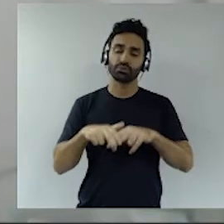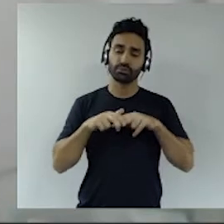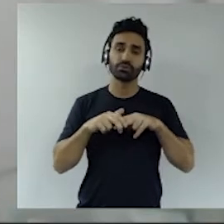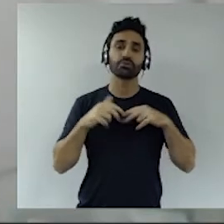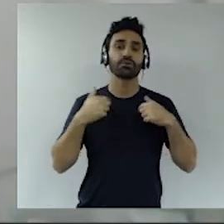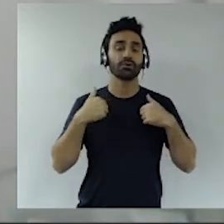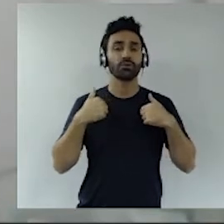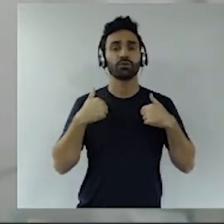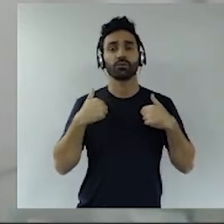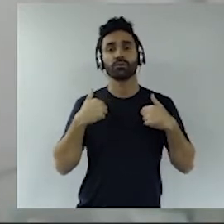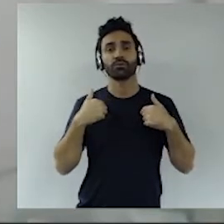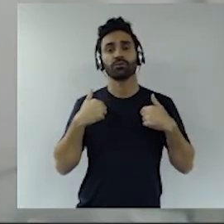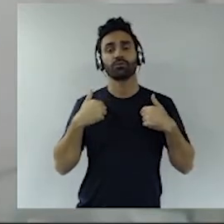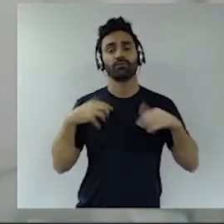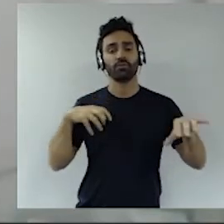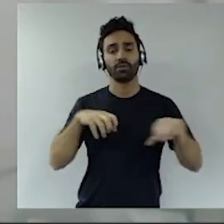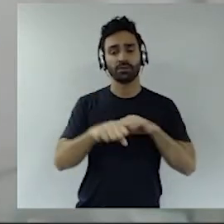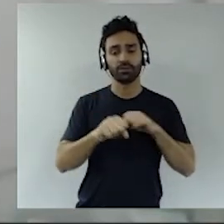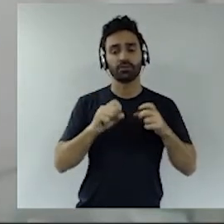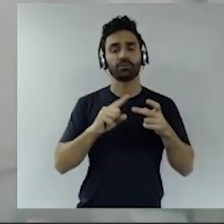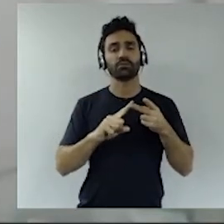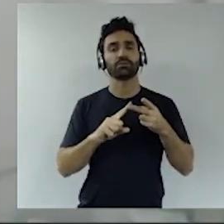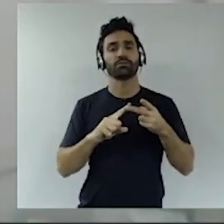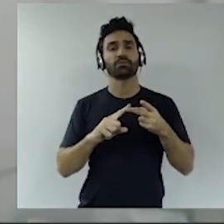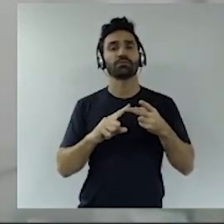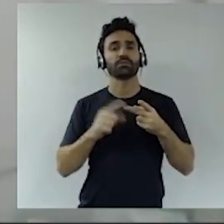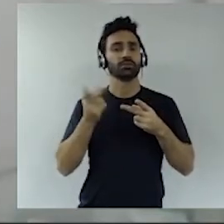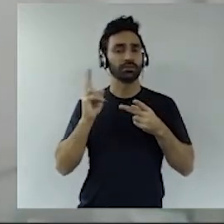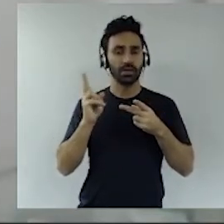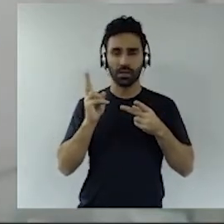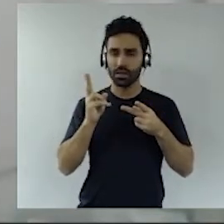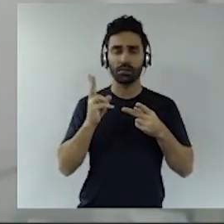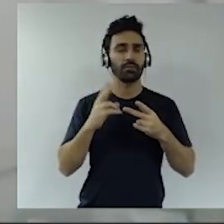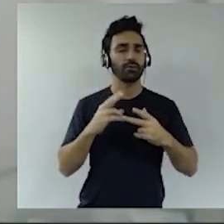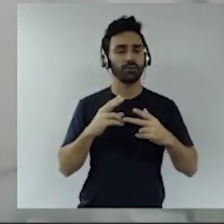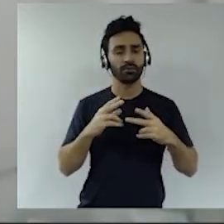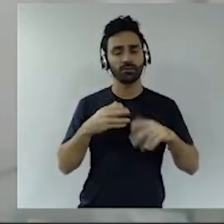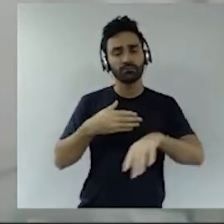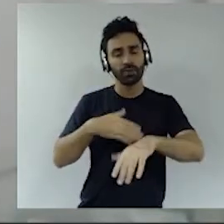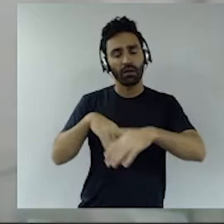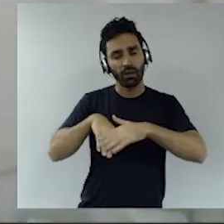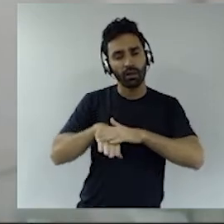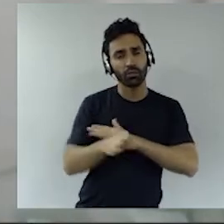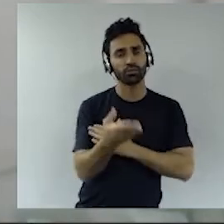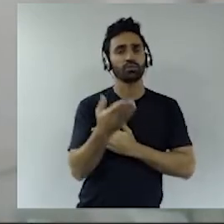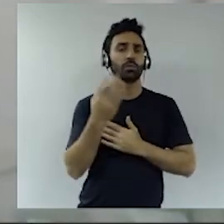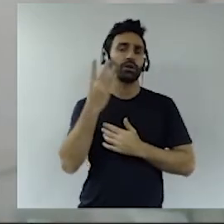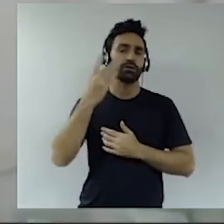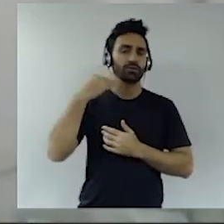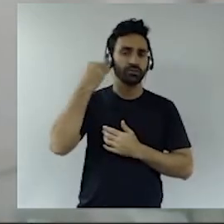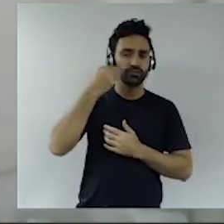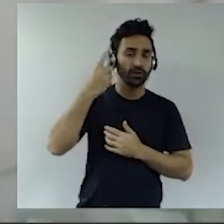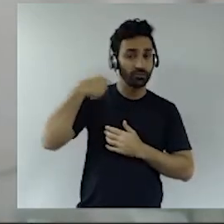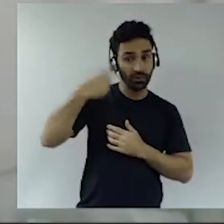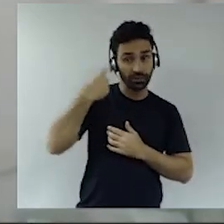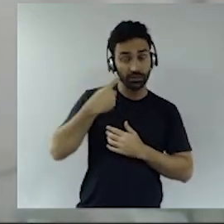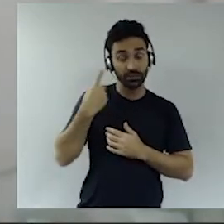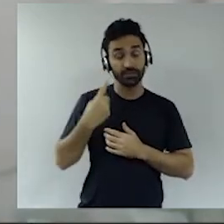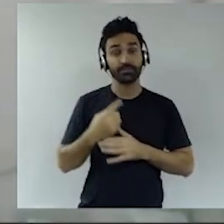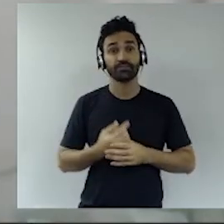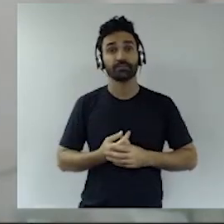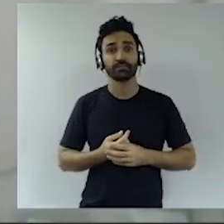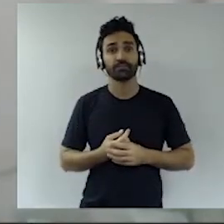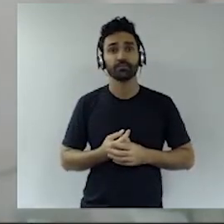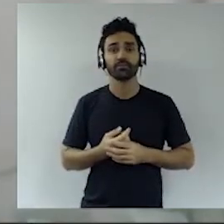a minha formação foi forjada com a advocacia, e a ela